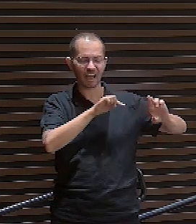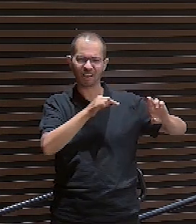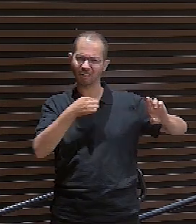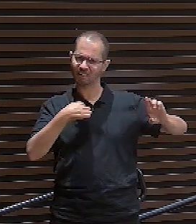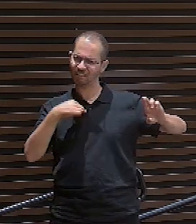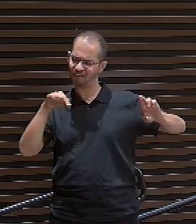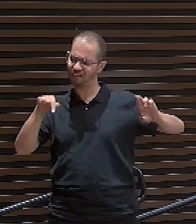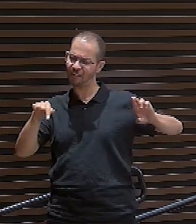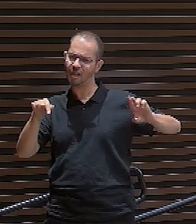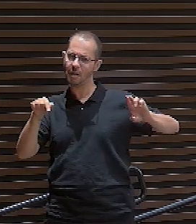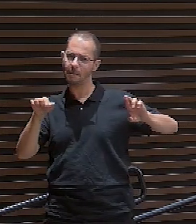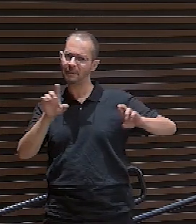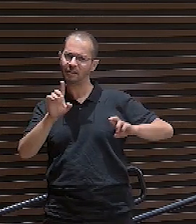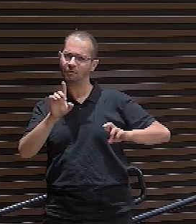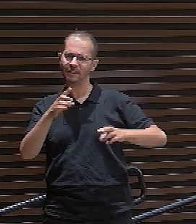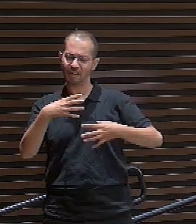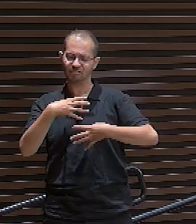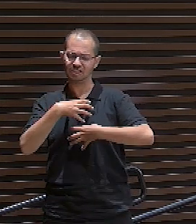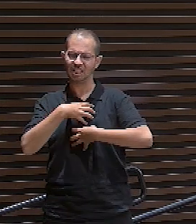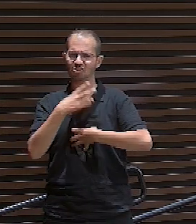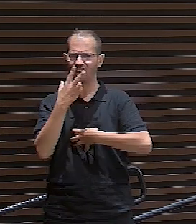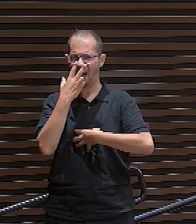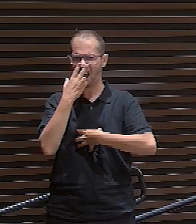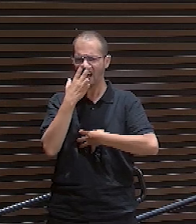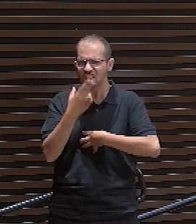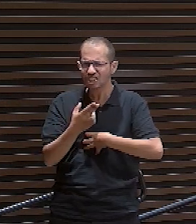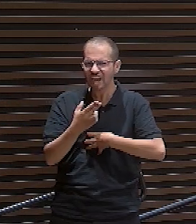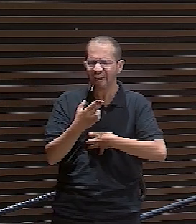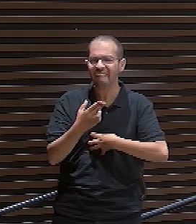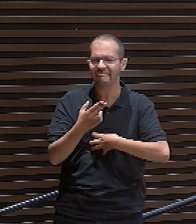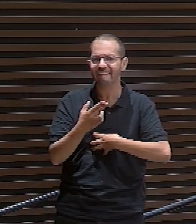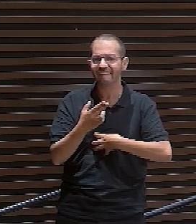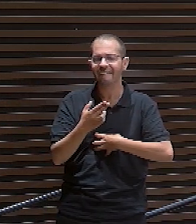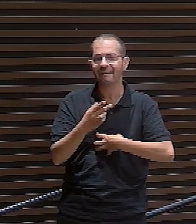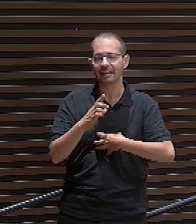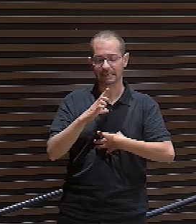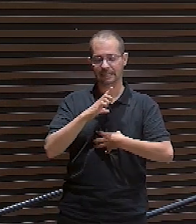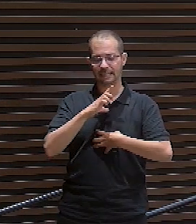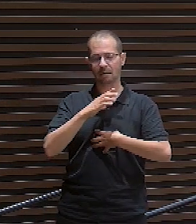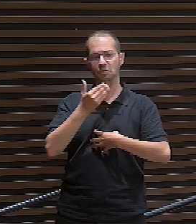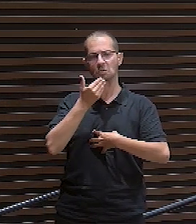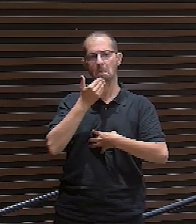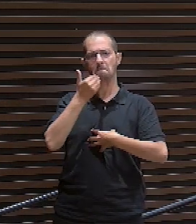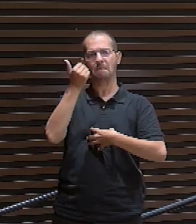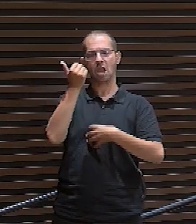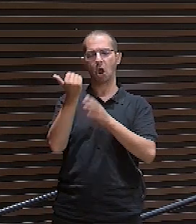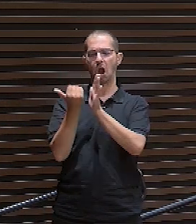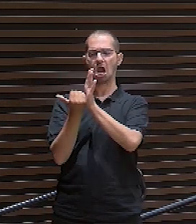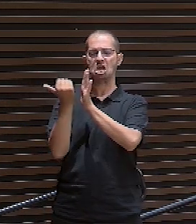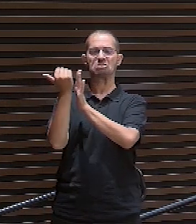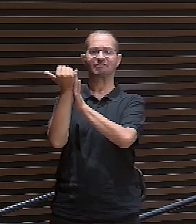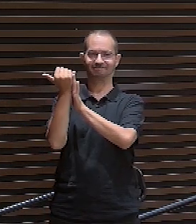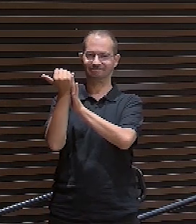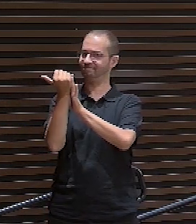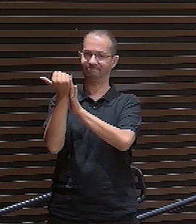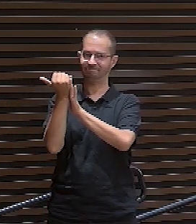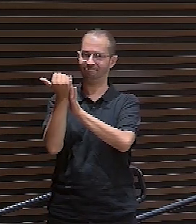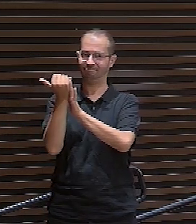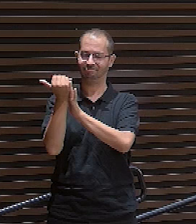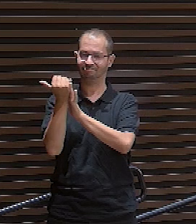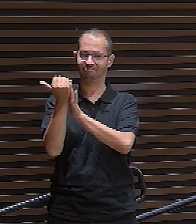até presunçosos de acharmos que temos o melhor nesse sentido.